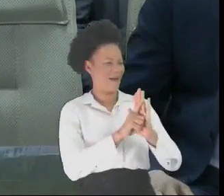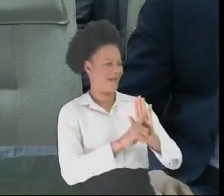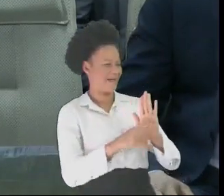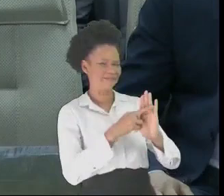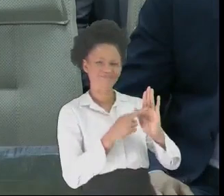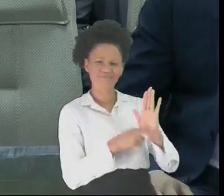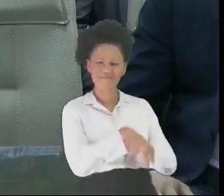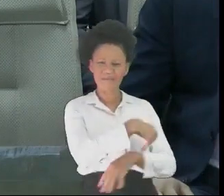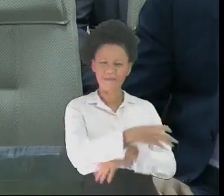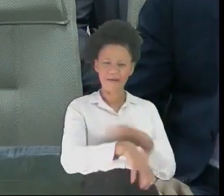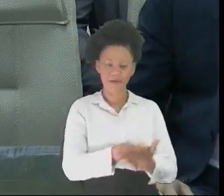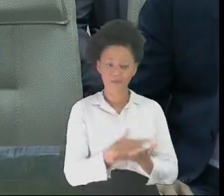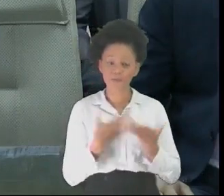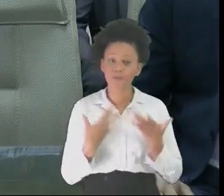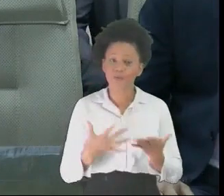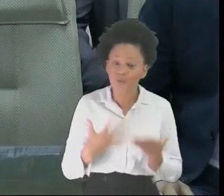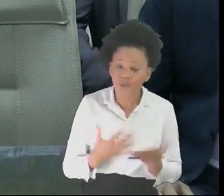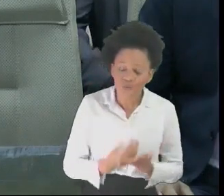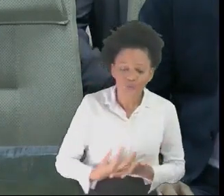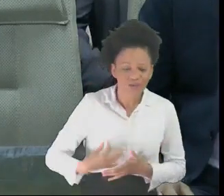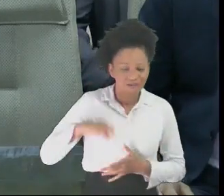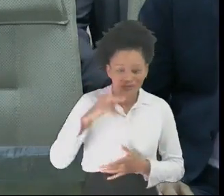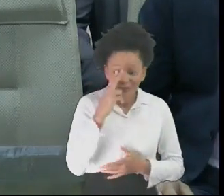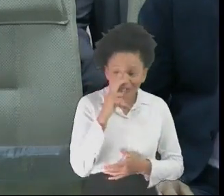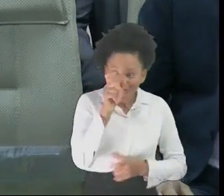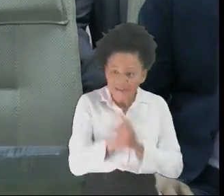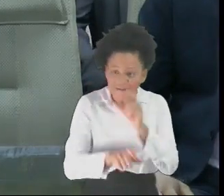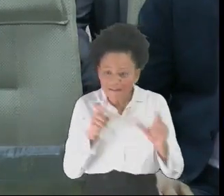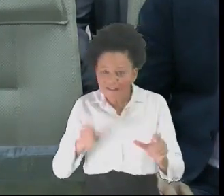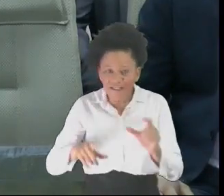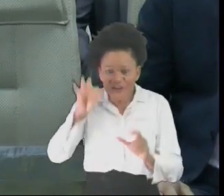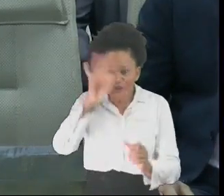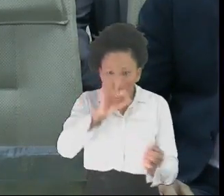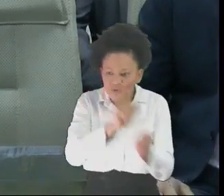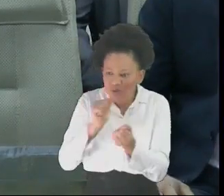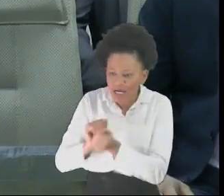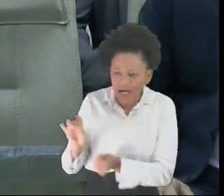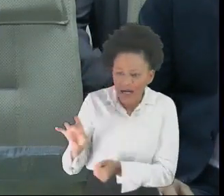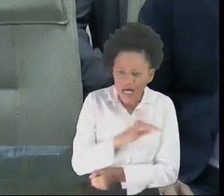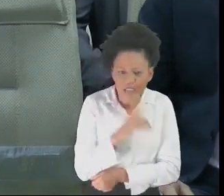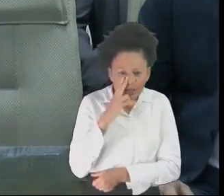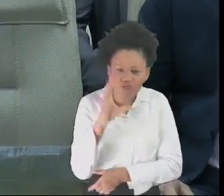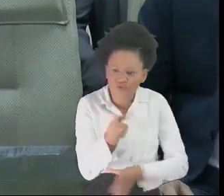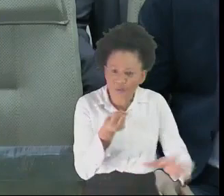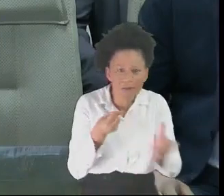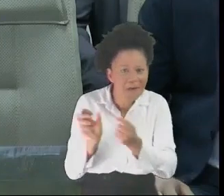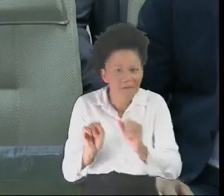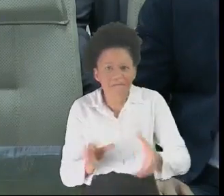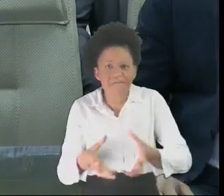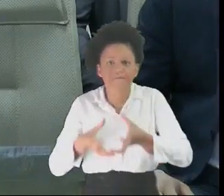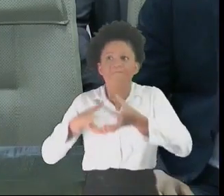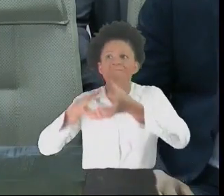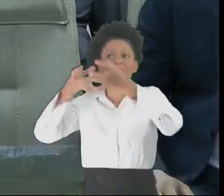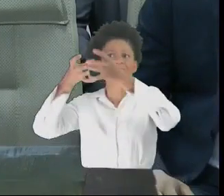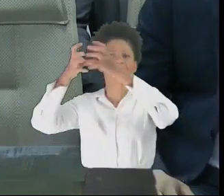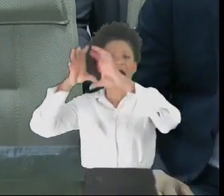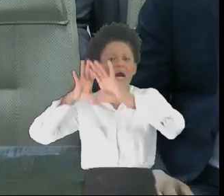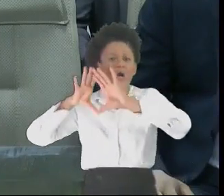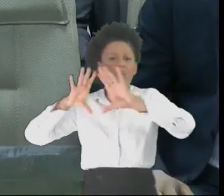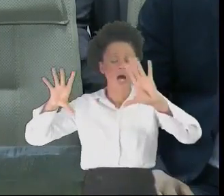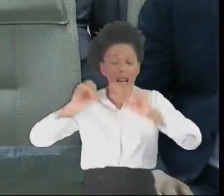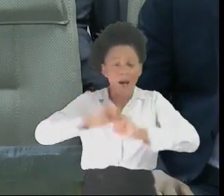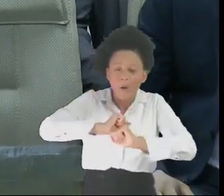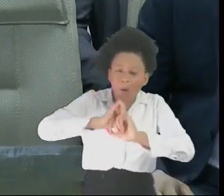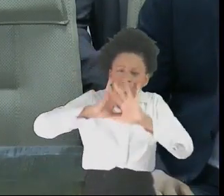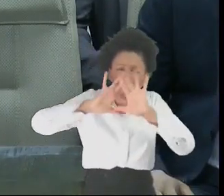retirado? E quando a luz, vós sois o sal da terra, vós sois a luz do mundo, quando essa luz, que